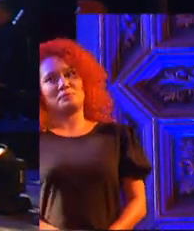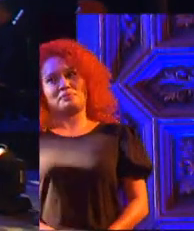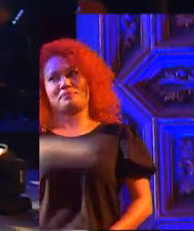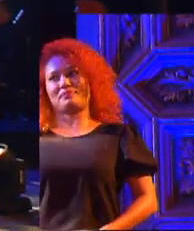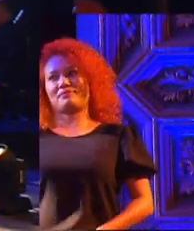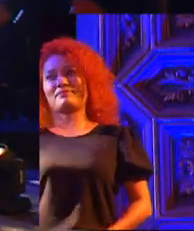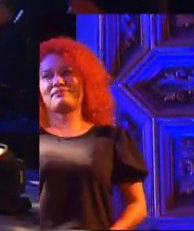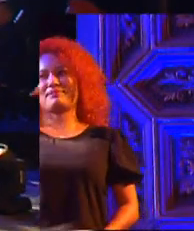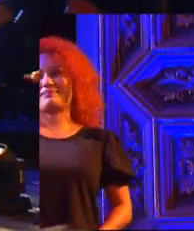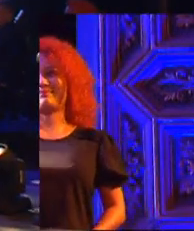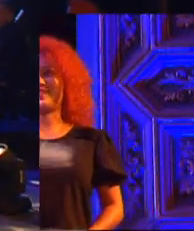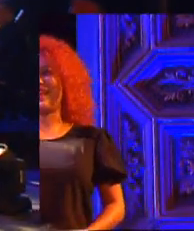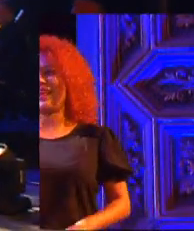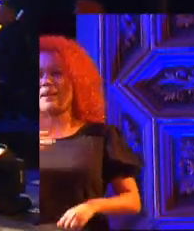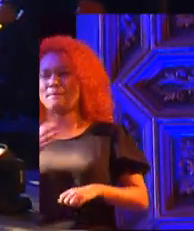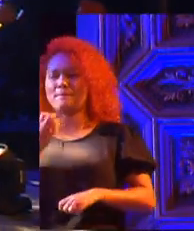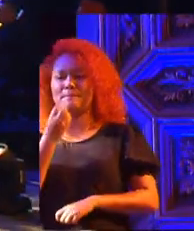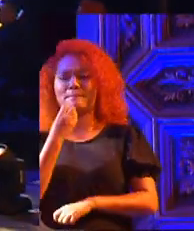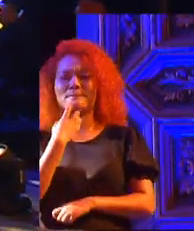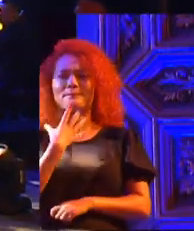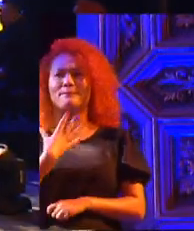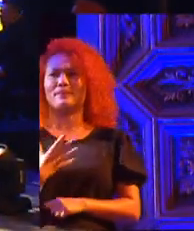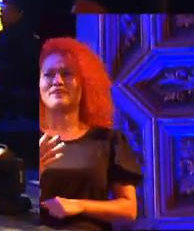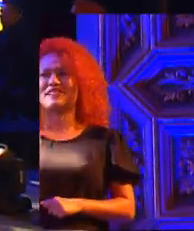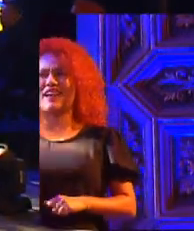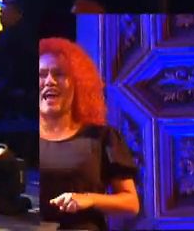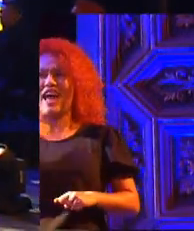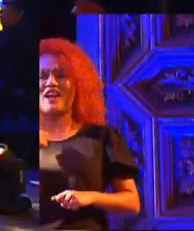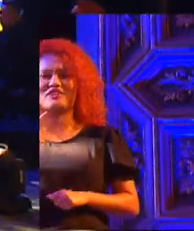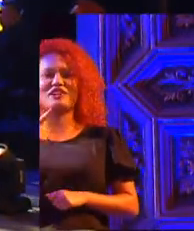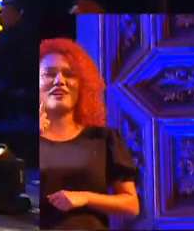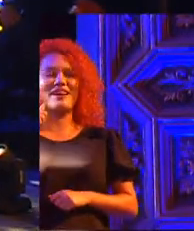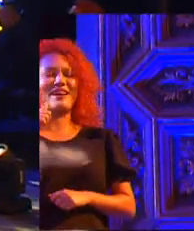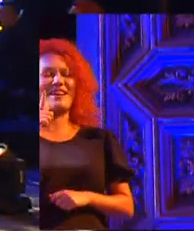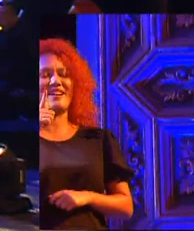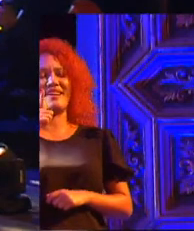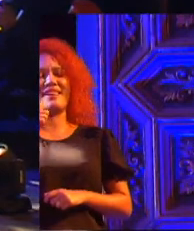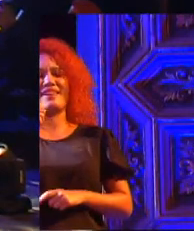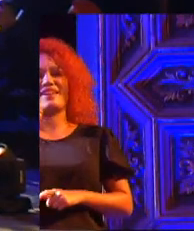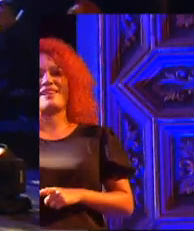Gigi tá muito Madonna hoje. Ah, eu tô Britney.